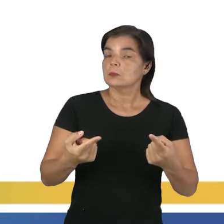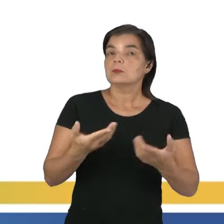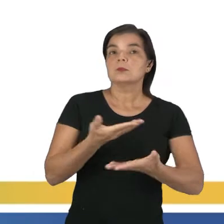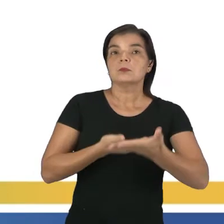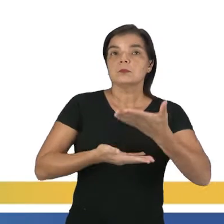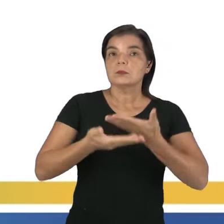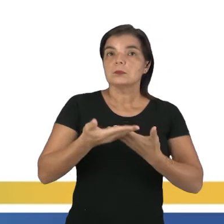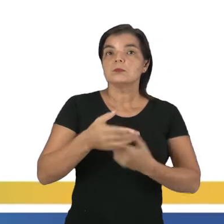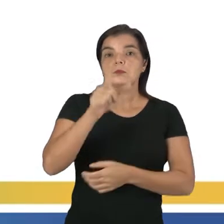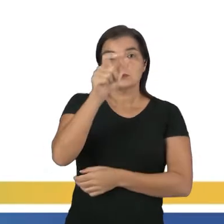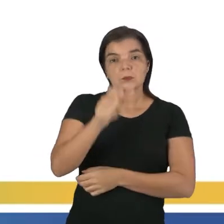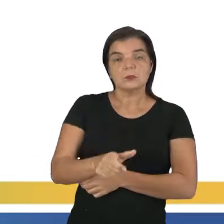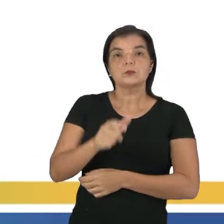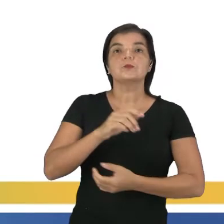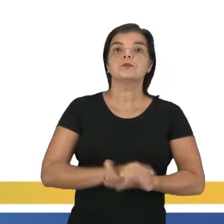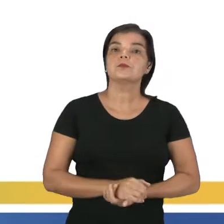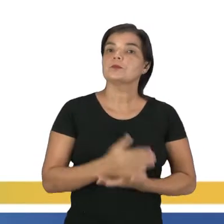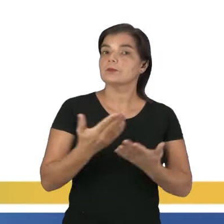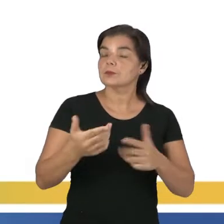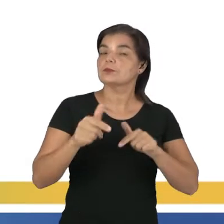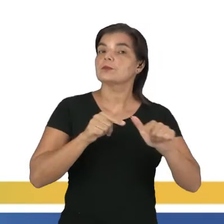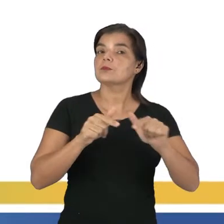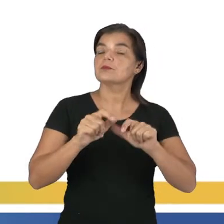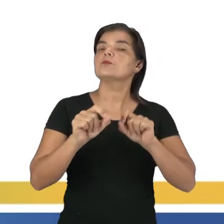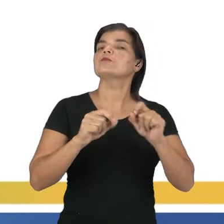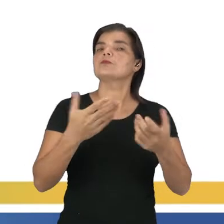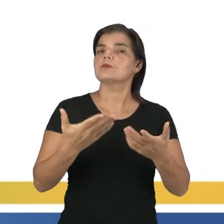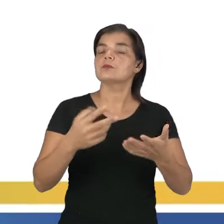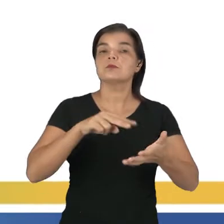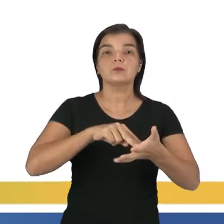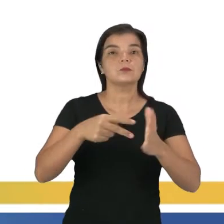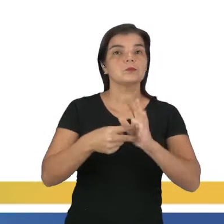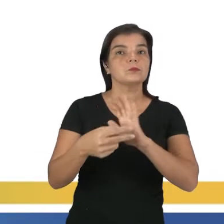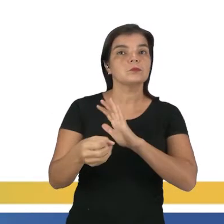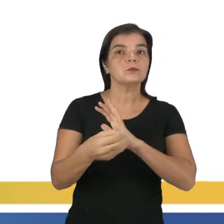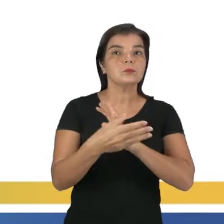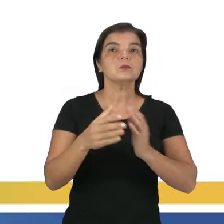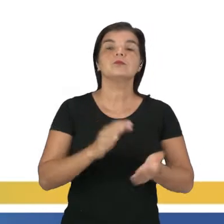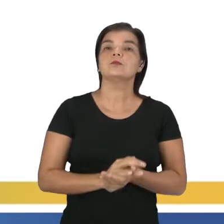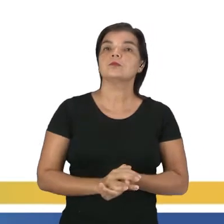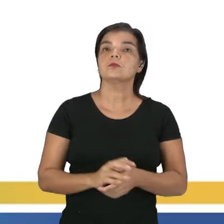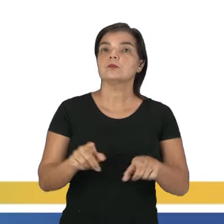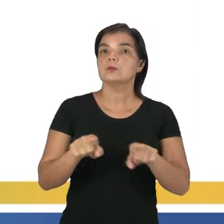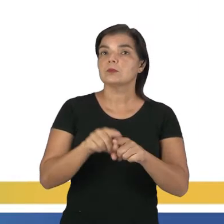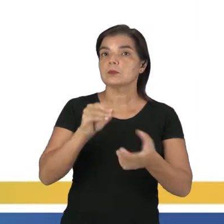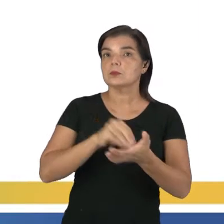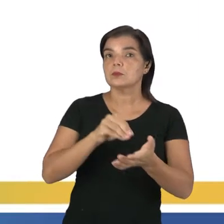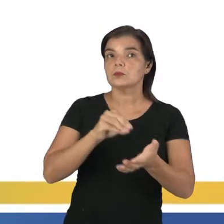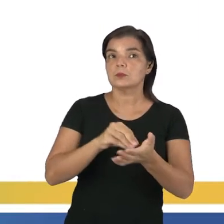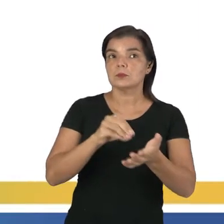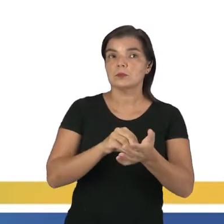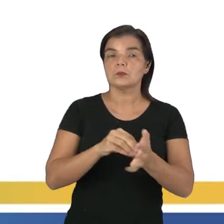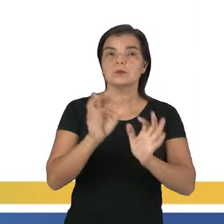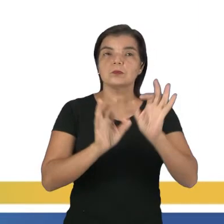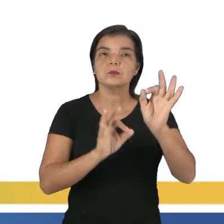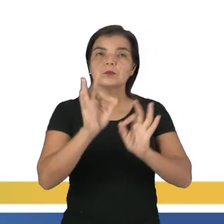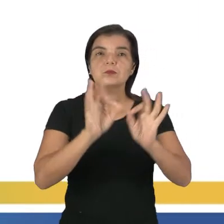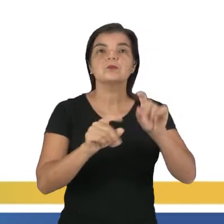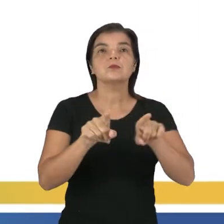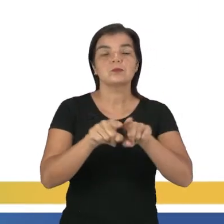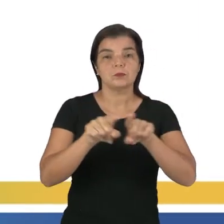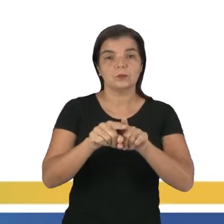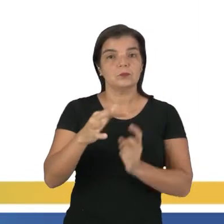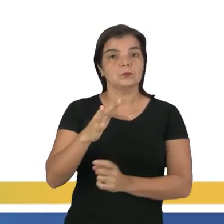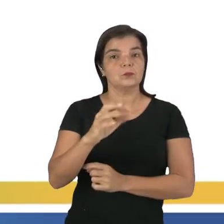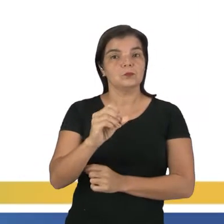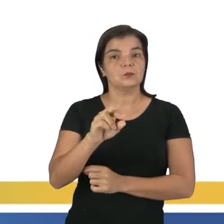para a relação do sujeito com ele. Então, esse trabalho passa a ganhar um novo significado. A impessoalidade nas linhas de montagem que a adoção